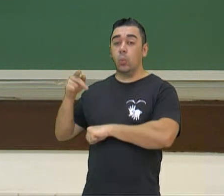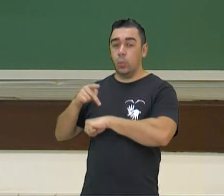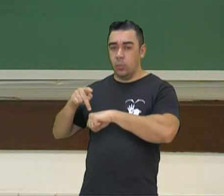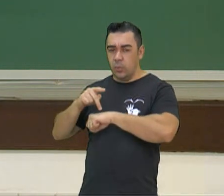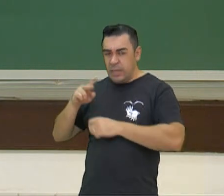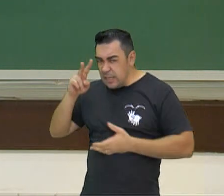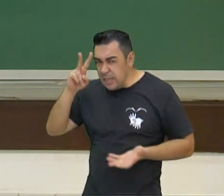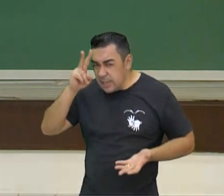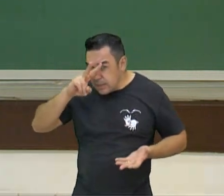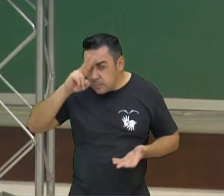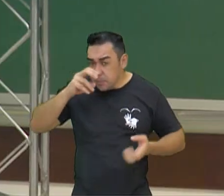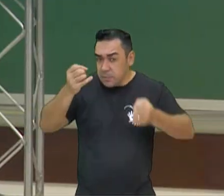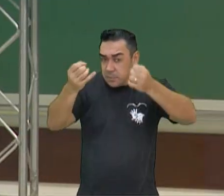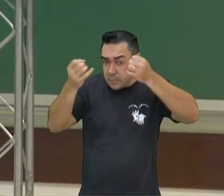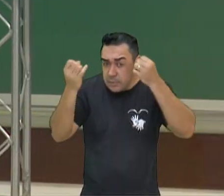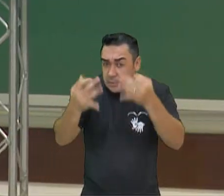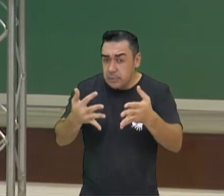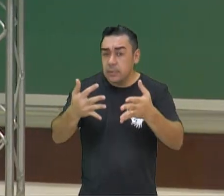os europeus